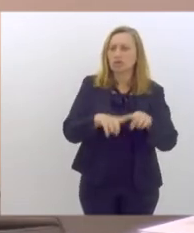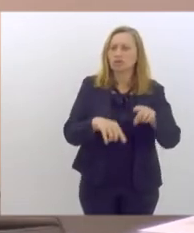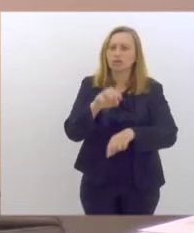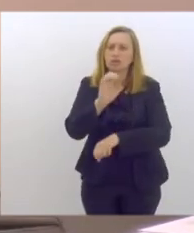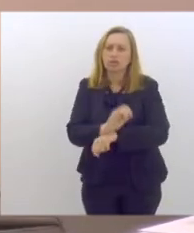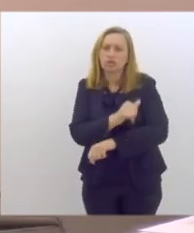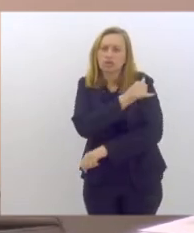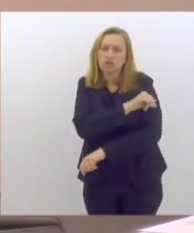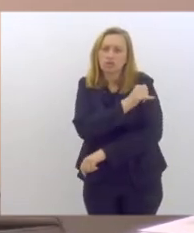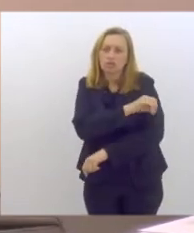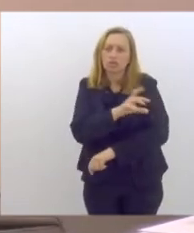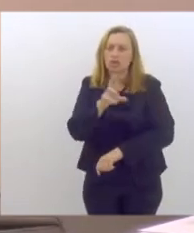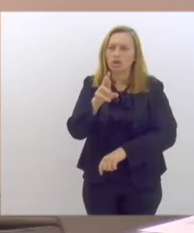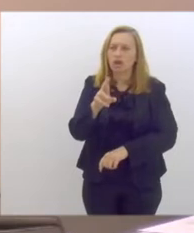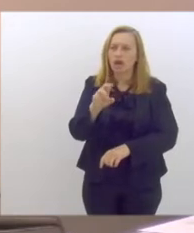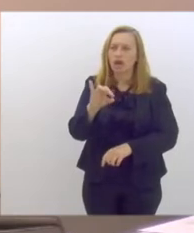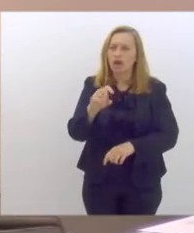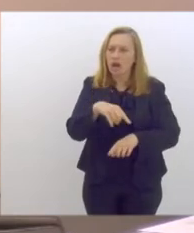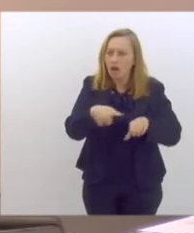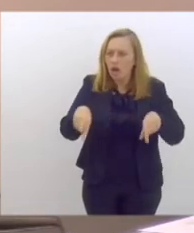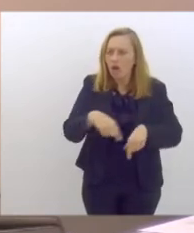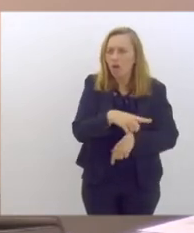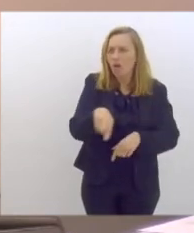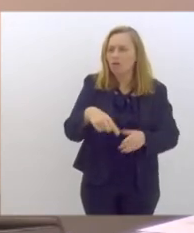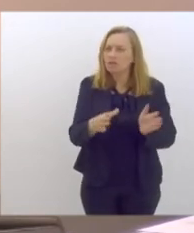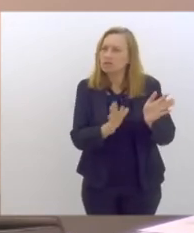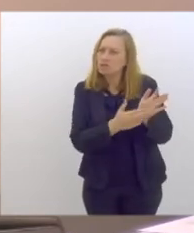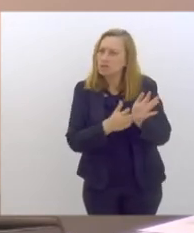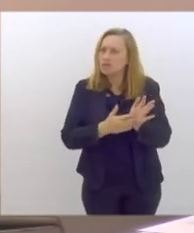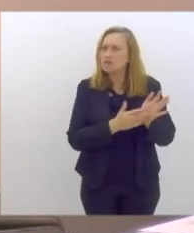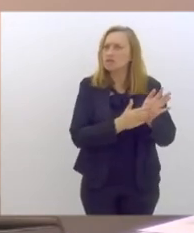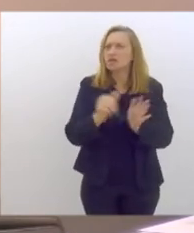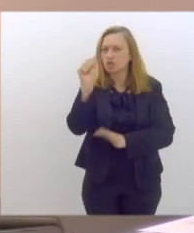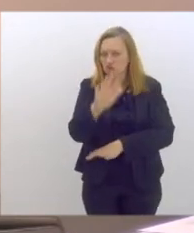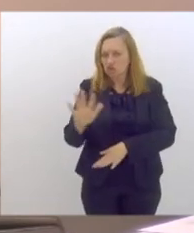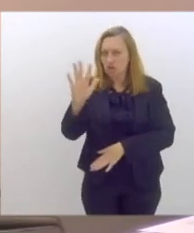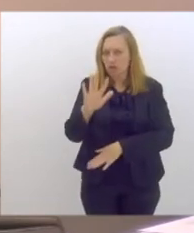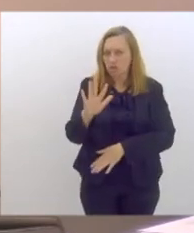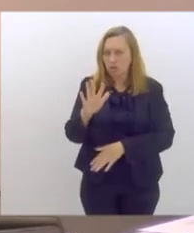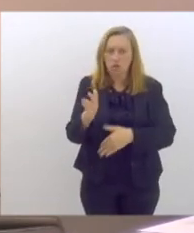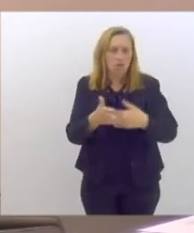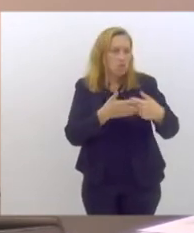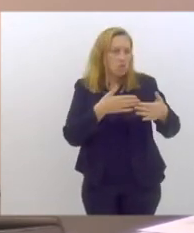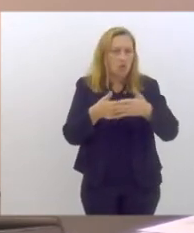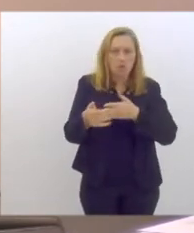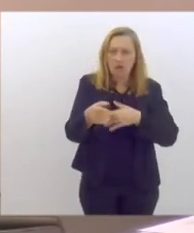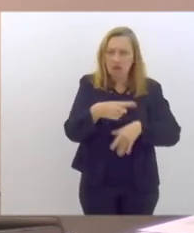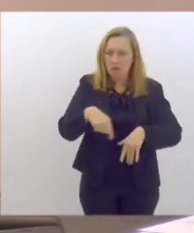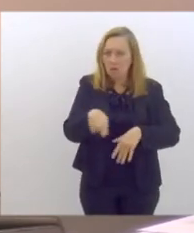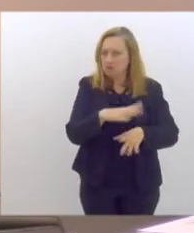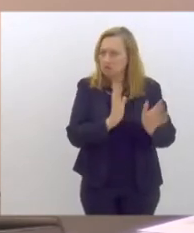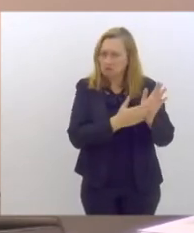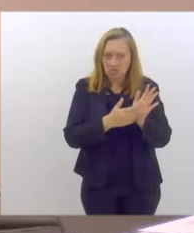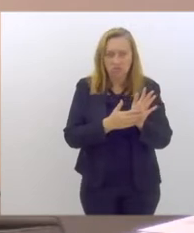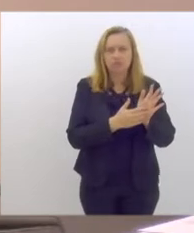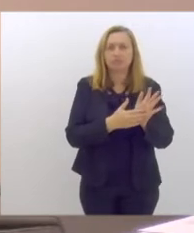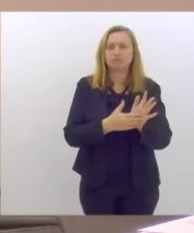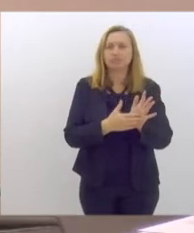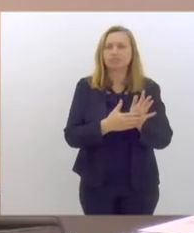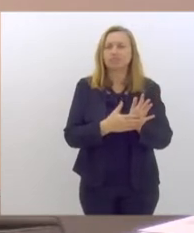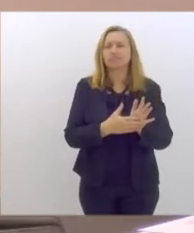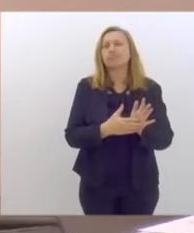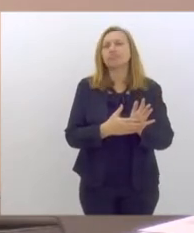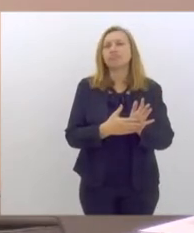Janeiro e virou a lei a roda de samba de uma maneira geral qualquer a roda de samba e